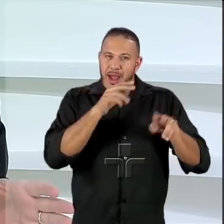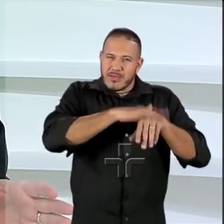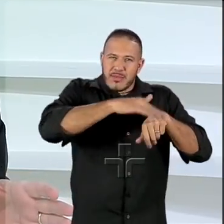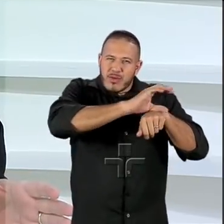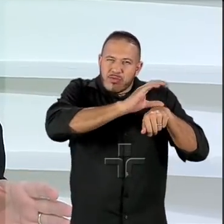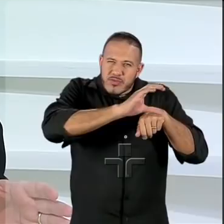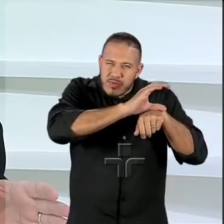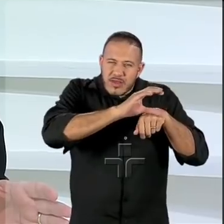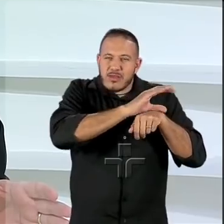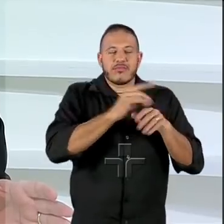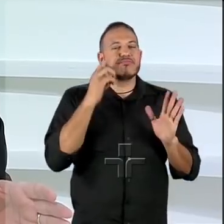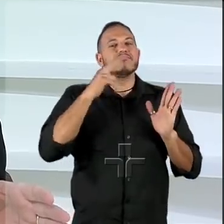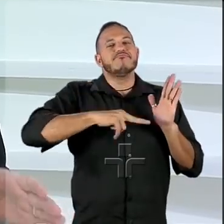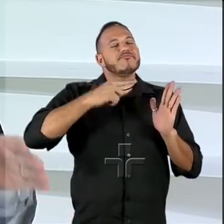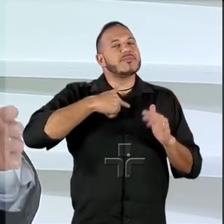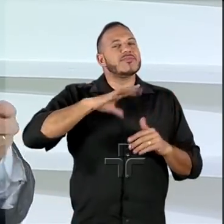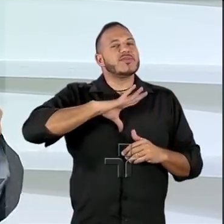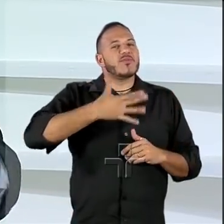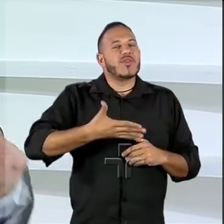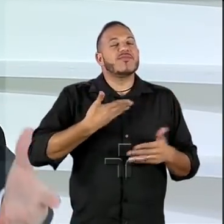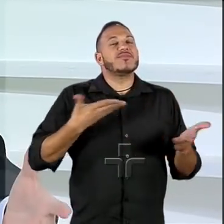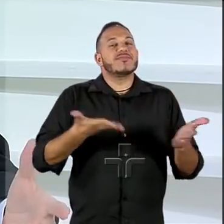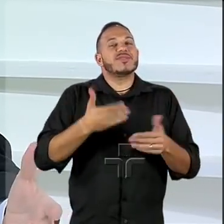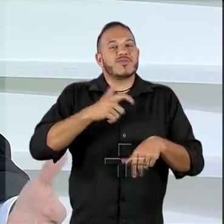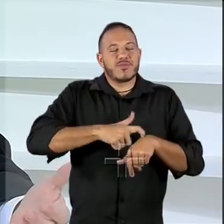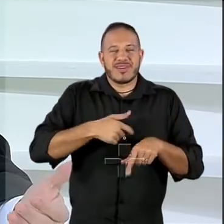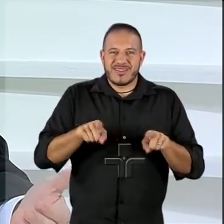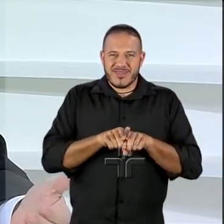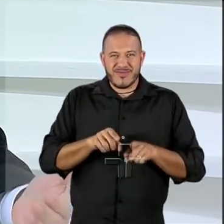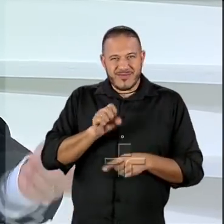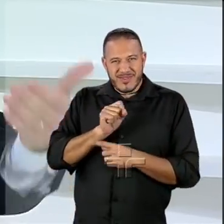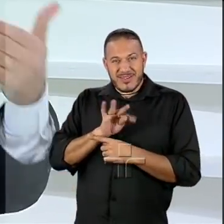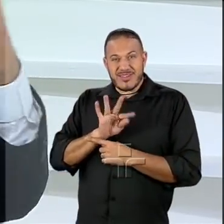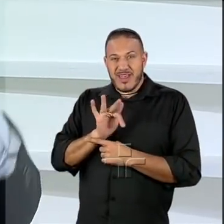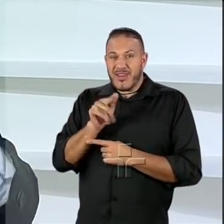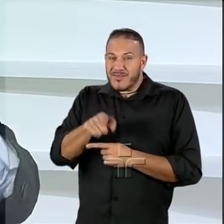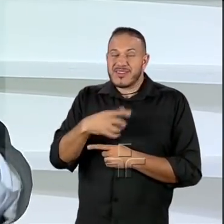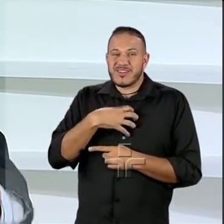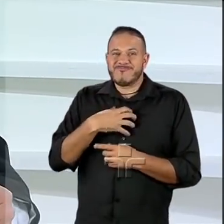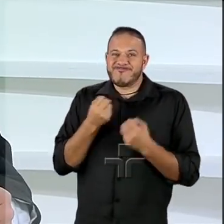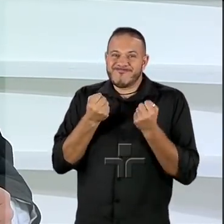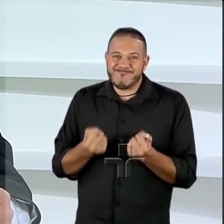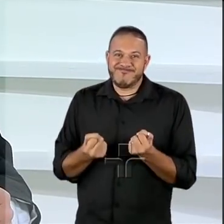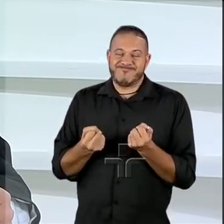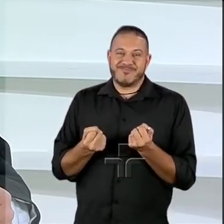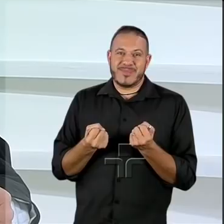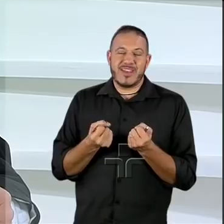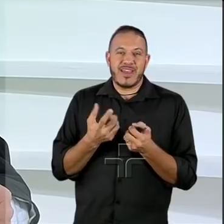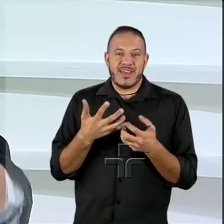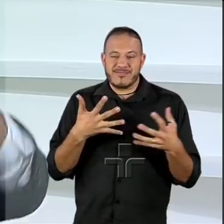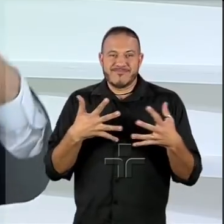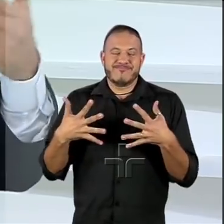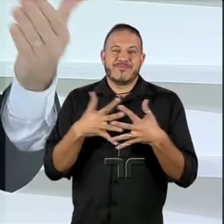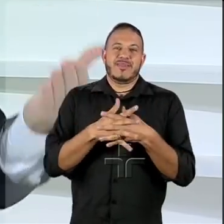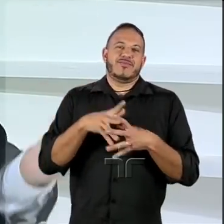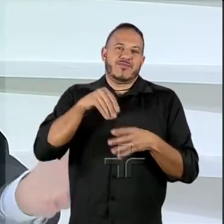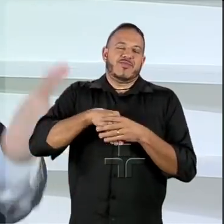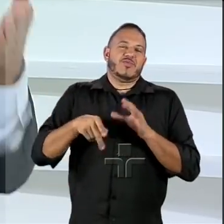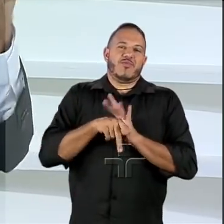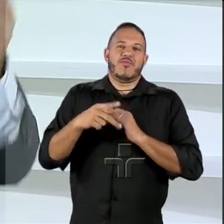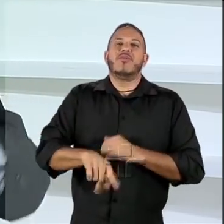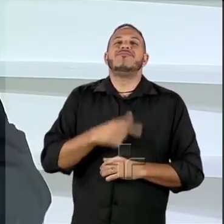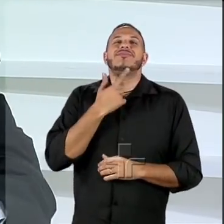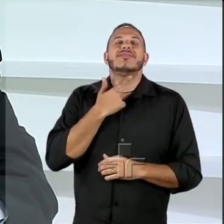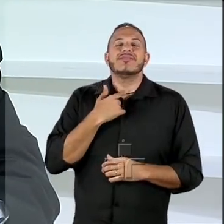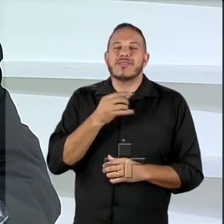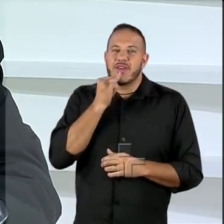a fazer nesse momento. Então, o tribunal vive um drama que é decorrente do seu próprio desenho institucional. E eu acrescentaria aí,